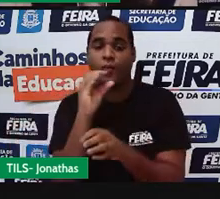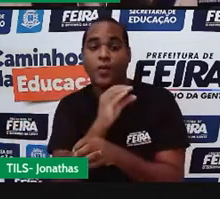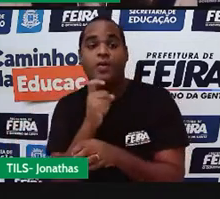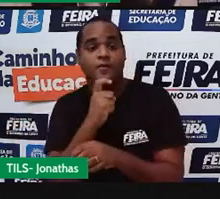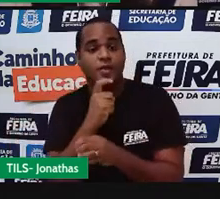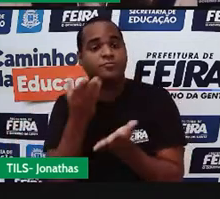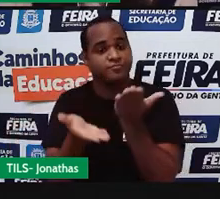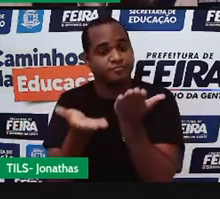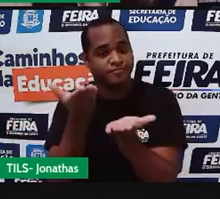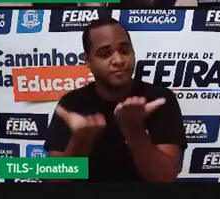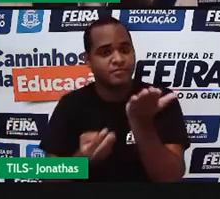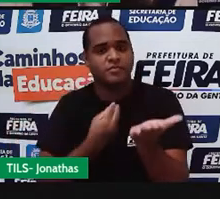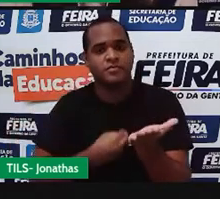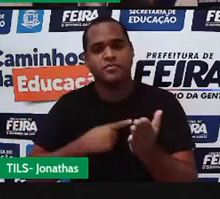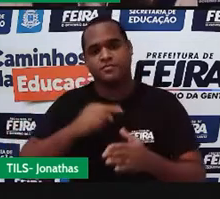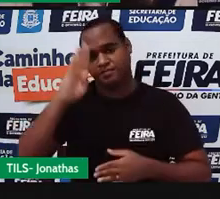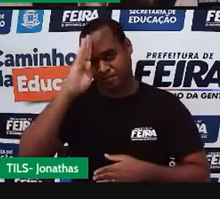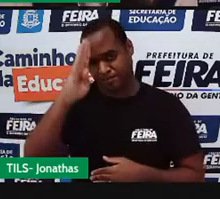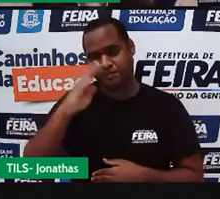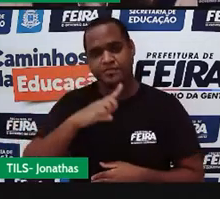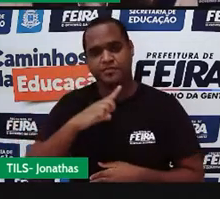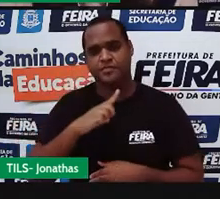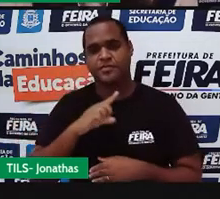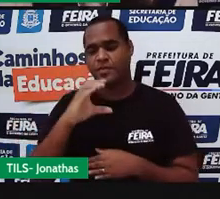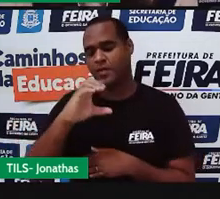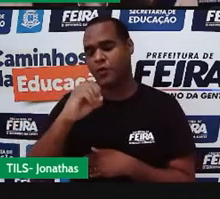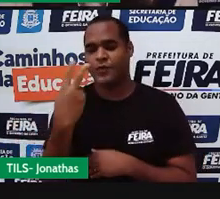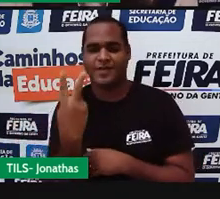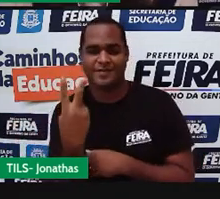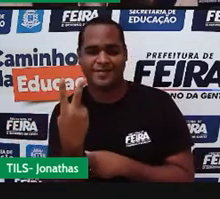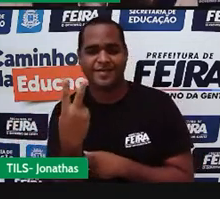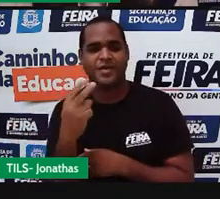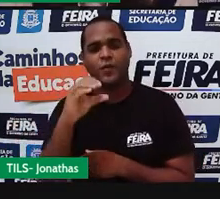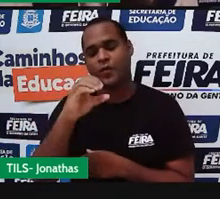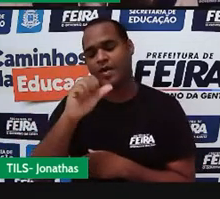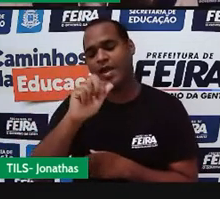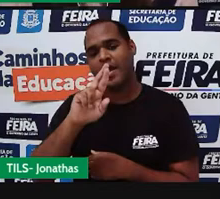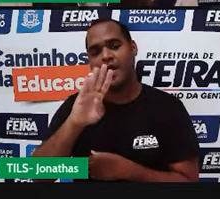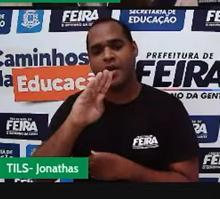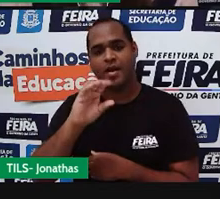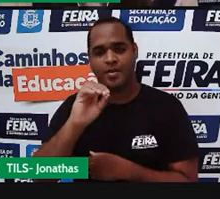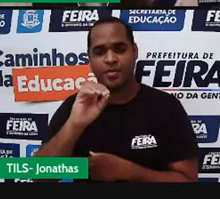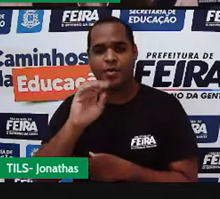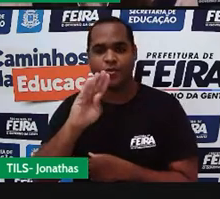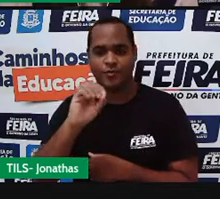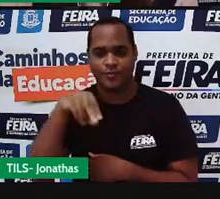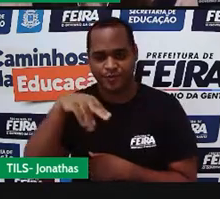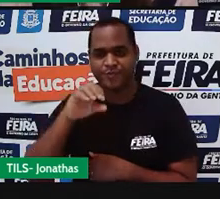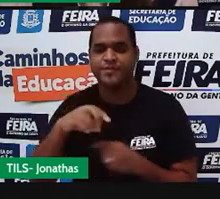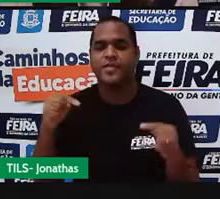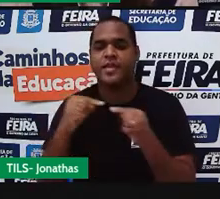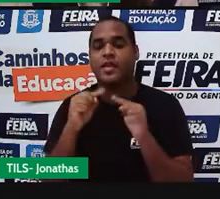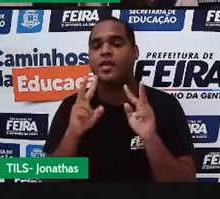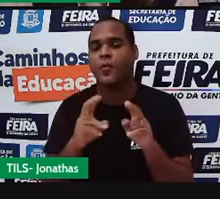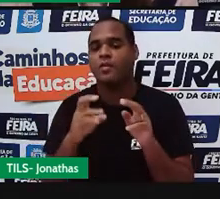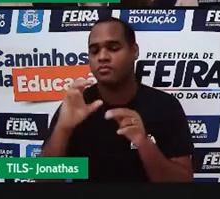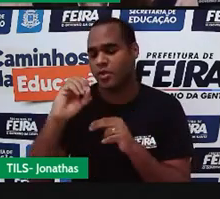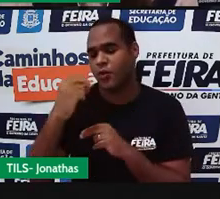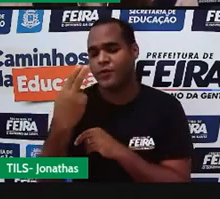fundo os principais gases de efeito estufa é o CO2 também conhecido como dióxido de carbono